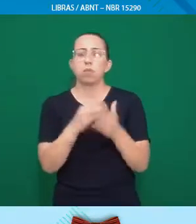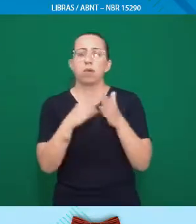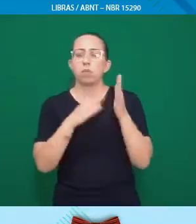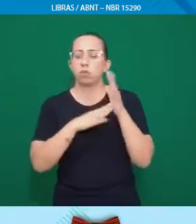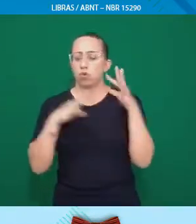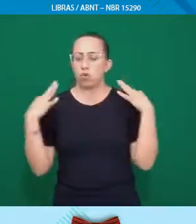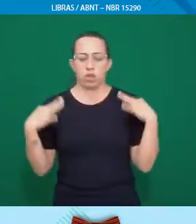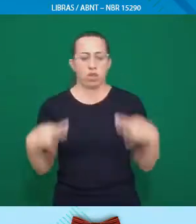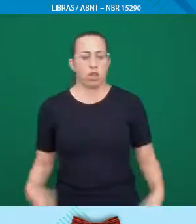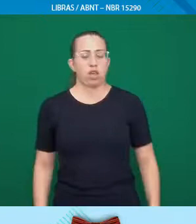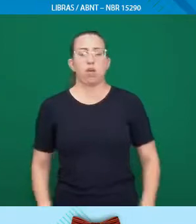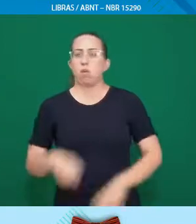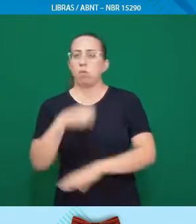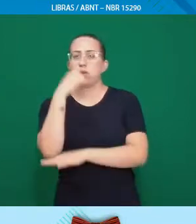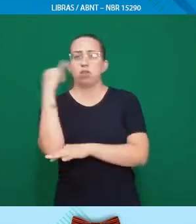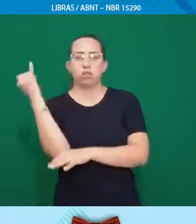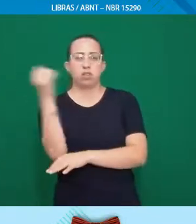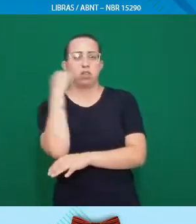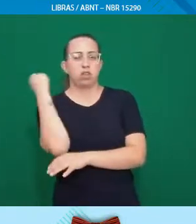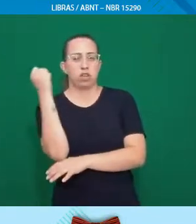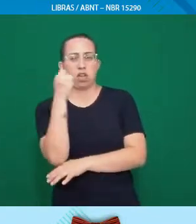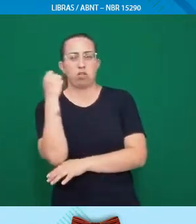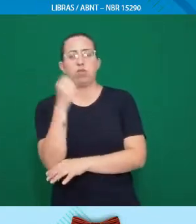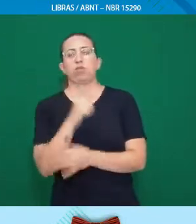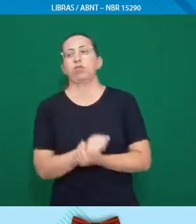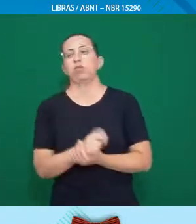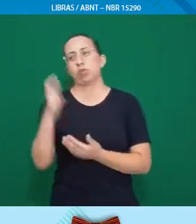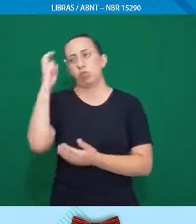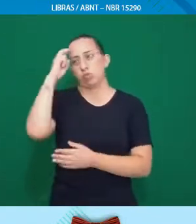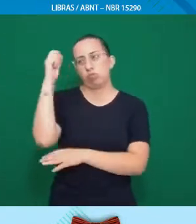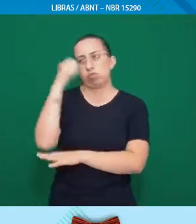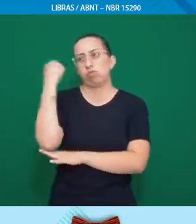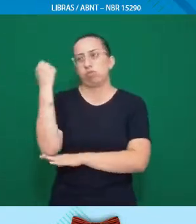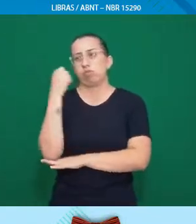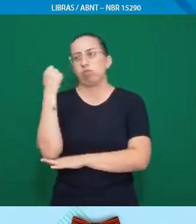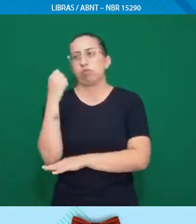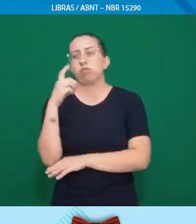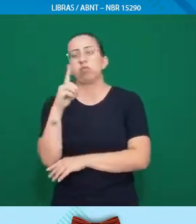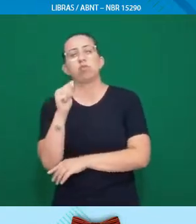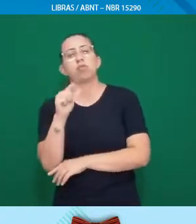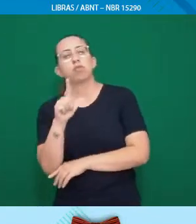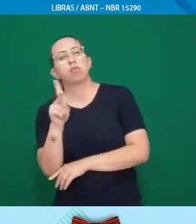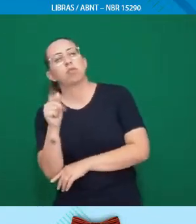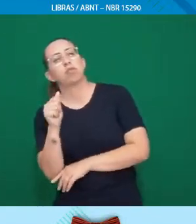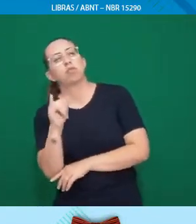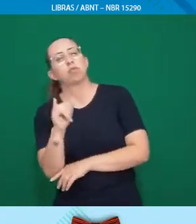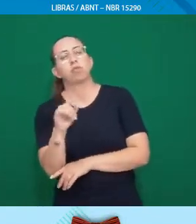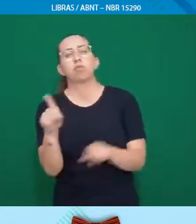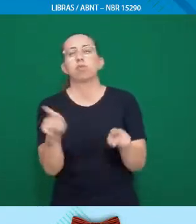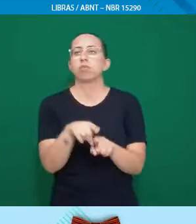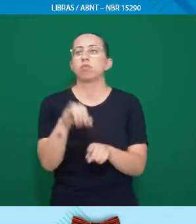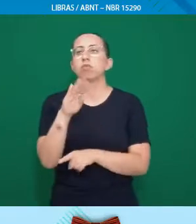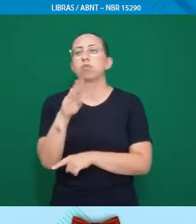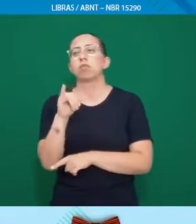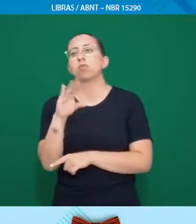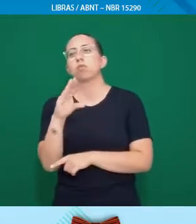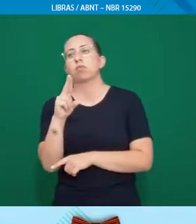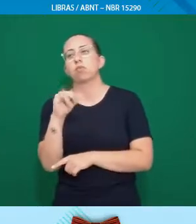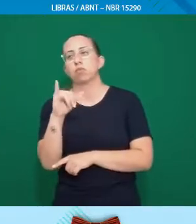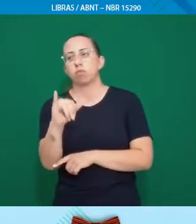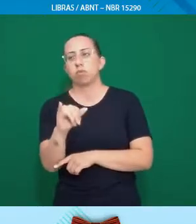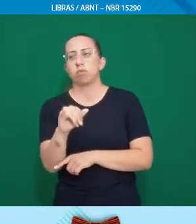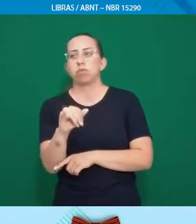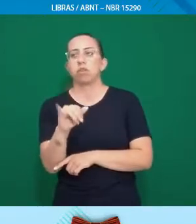gaúcha para as crianças que faziam aula de danças gaúchas então eram crianças da localidade de dar o pai e Ibicuí